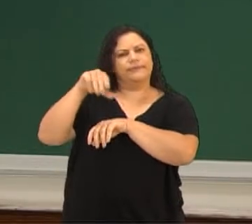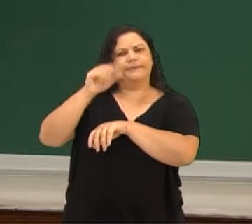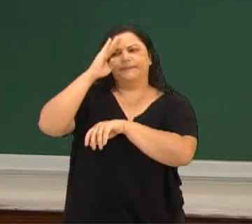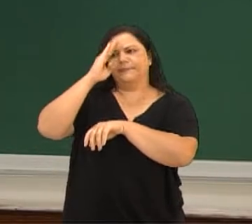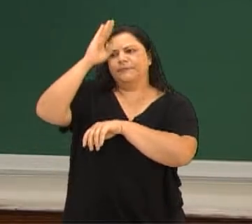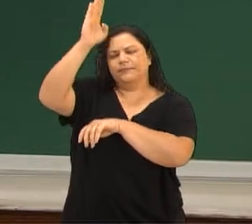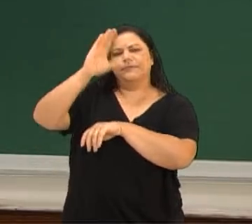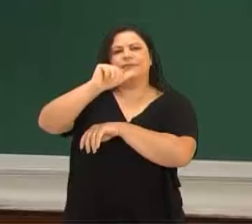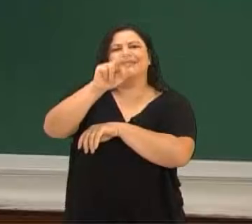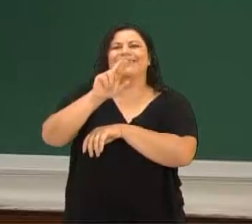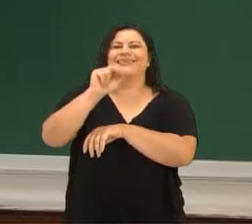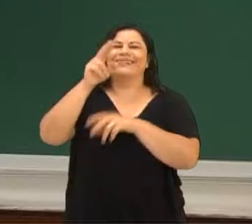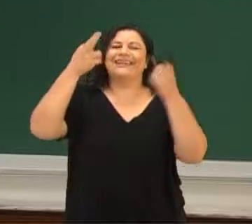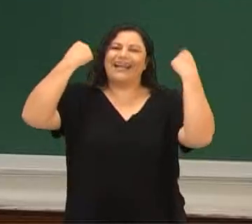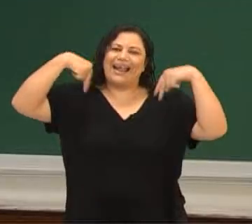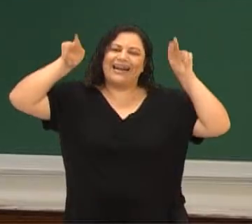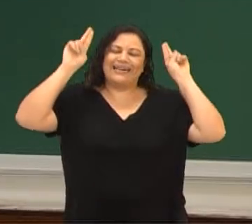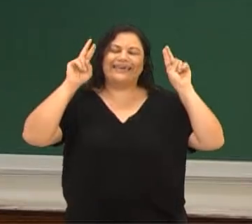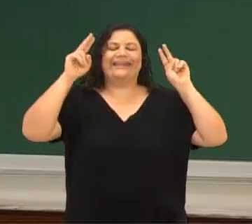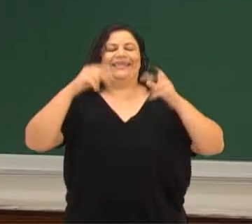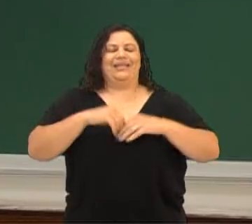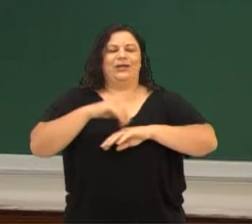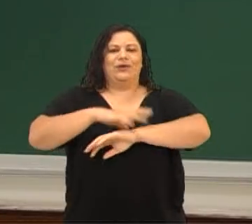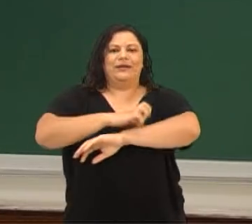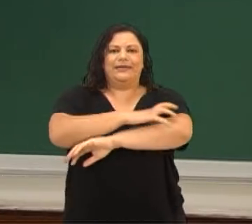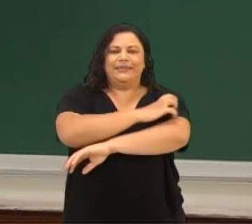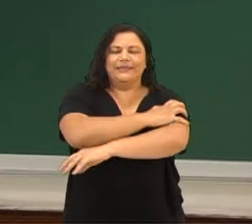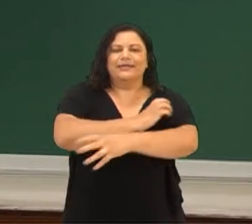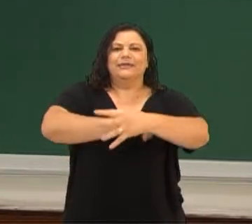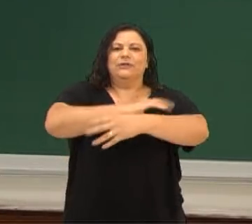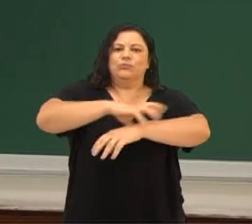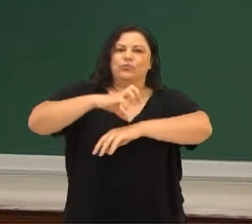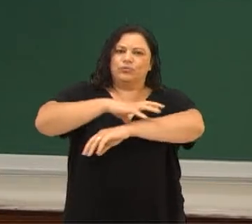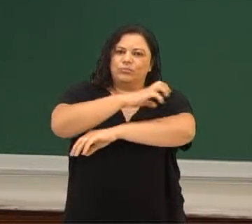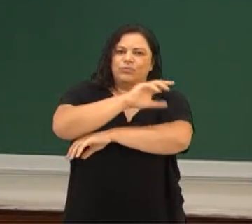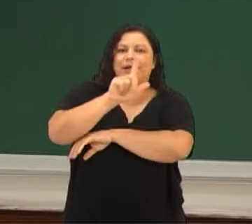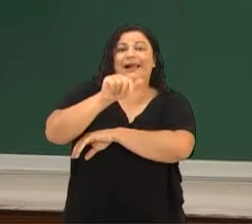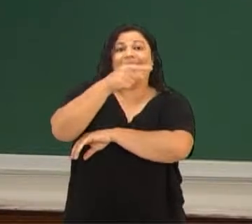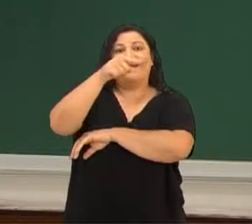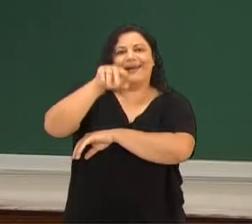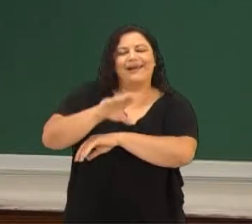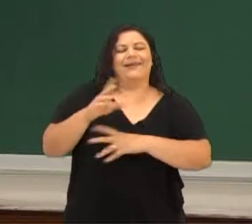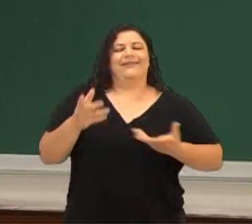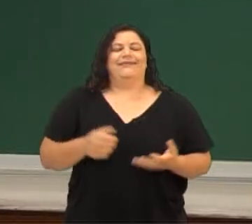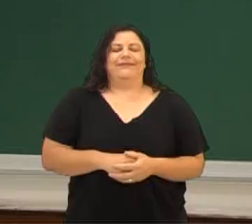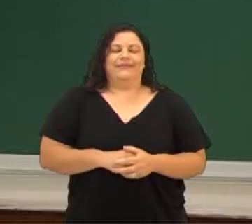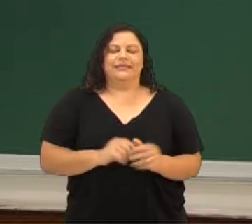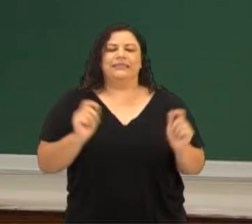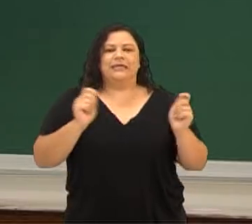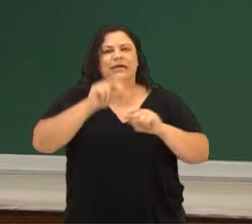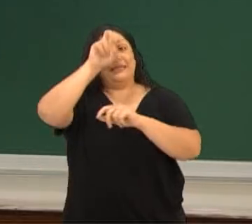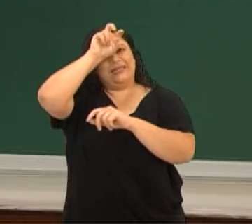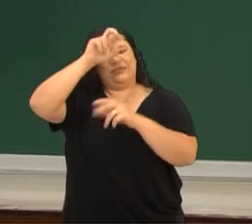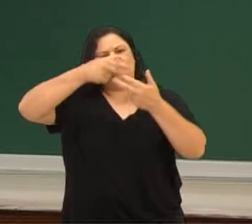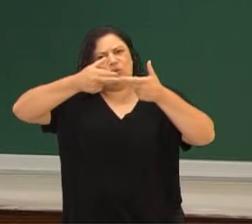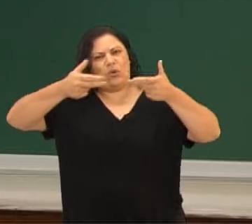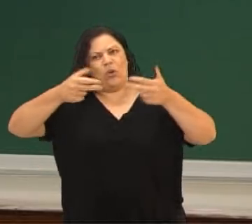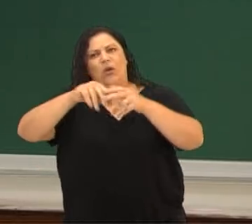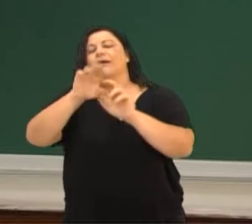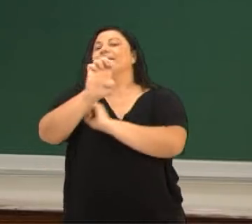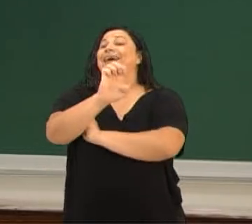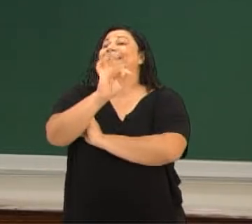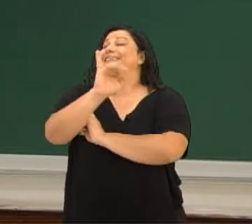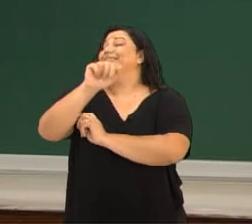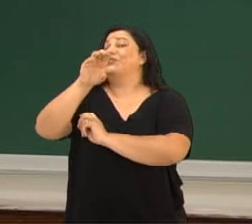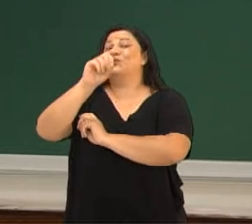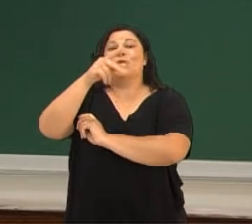na África do Sul, a indústria da lã, e na Etiópia, e pequenos rebanhos nas regiões das estepes, ao norte